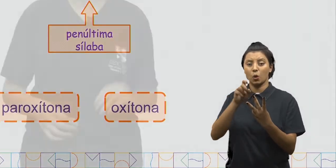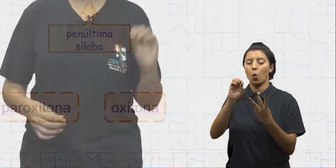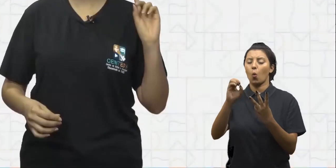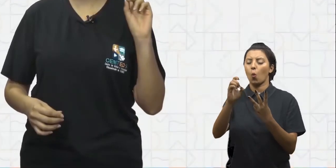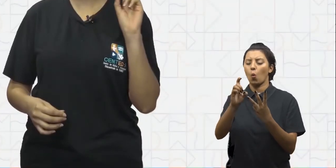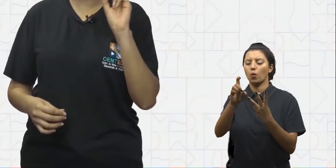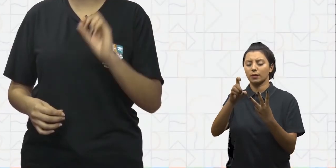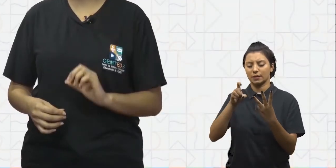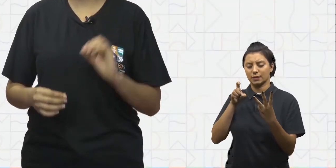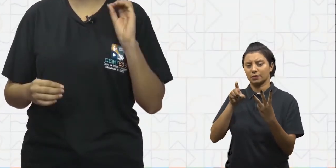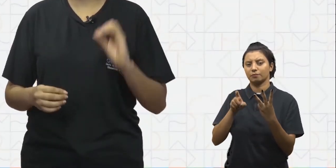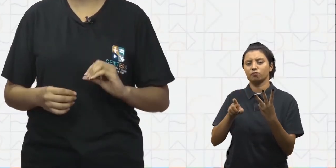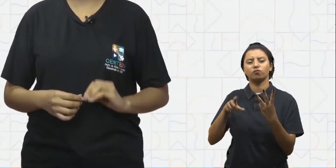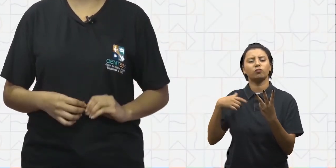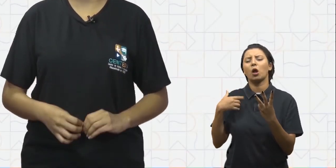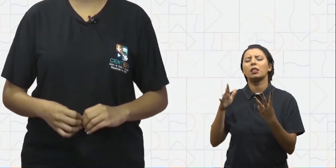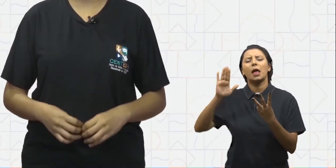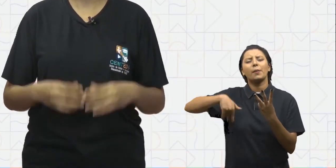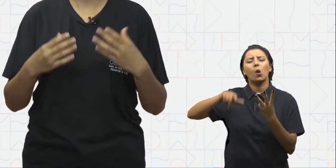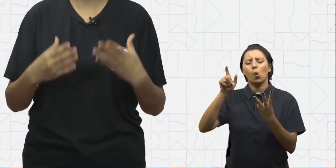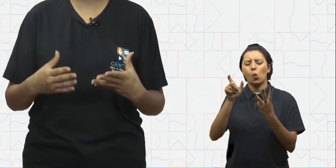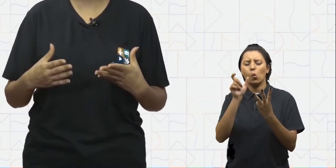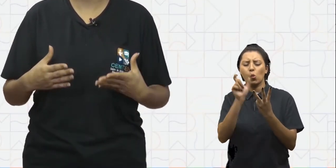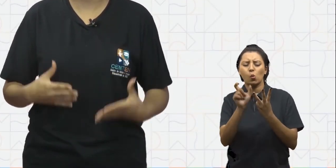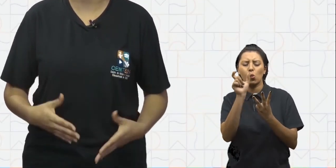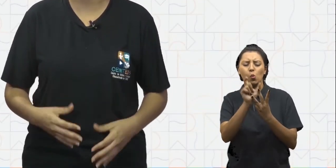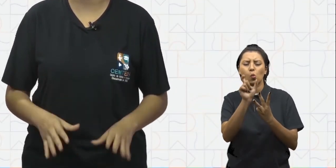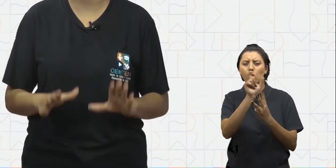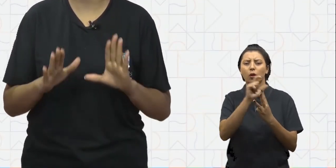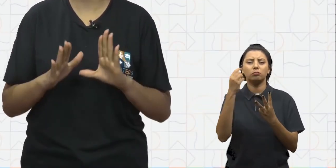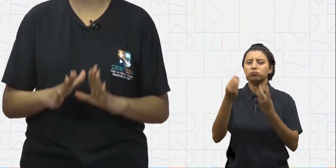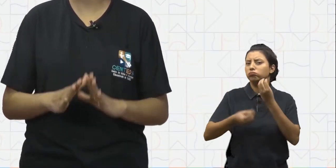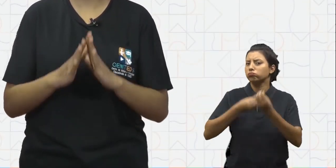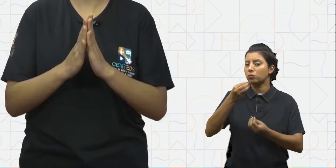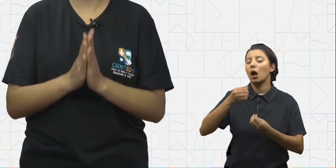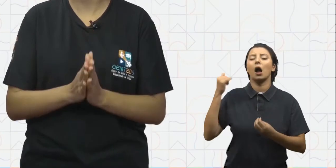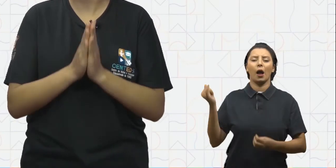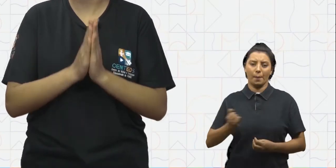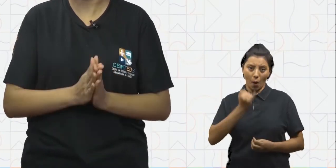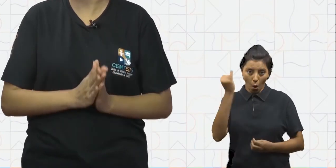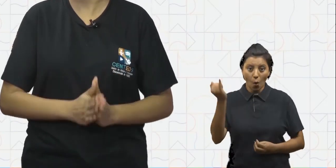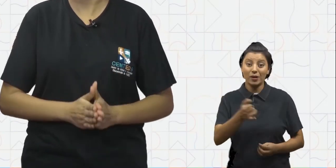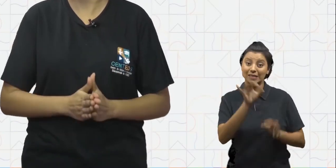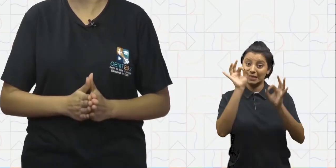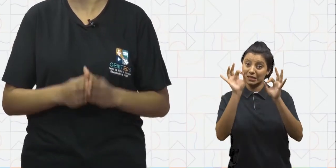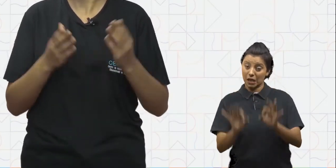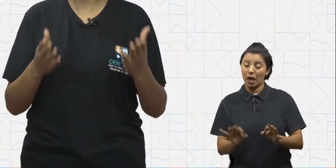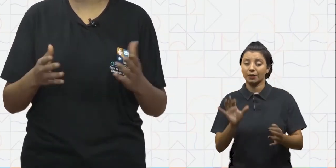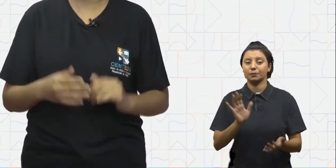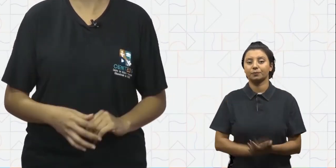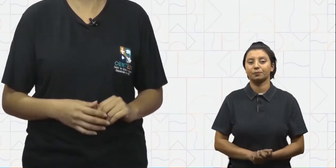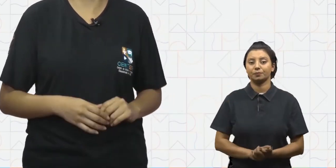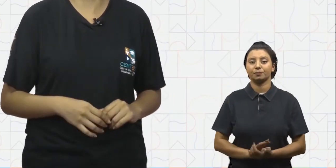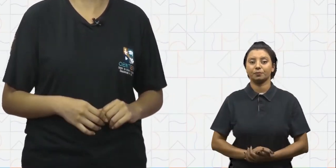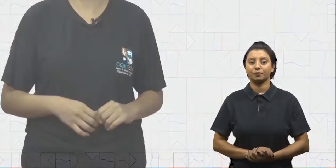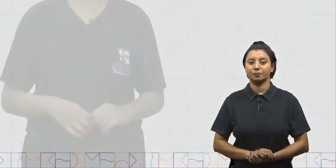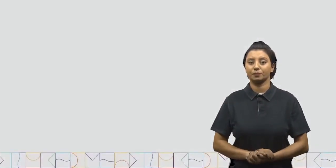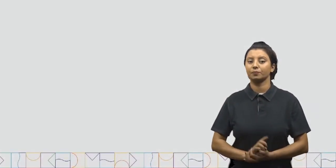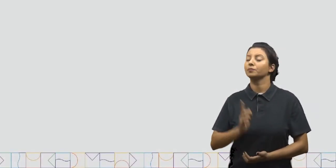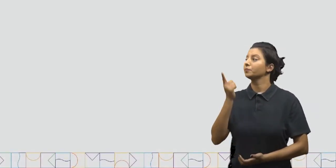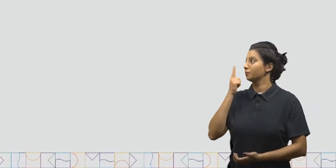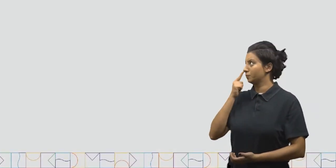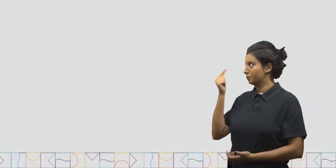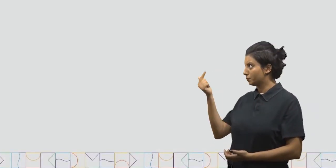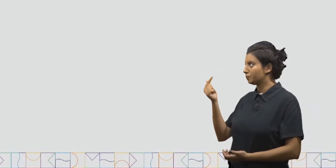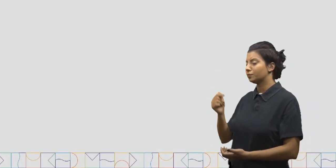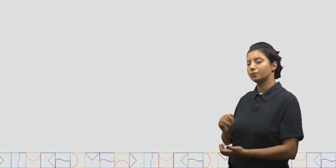oxítona. A posição da sílaba tônica é importante para classificá-la corretamente. Acompanhe comigo. Quando